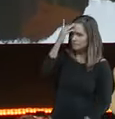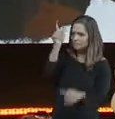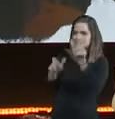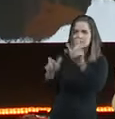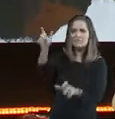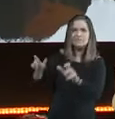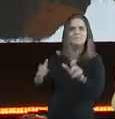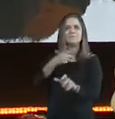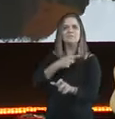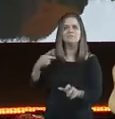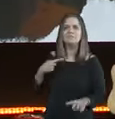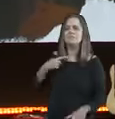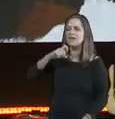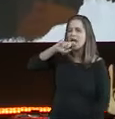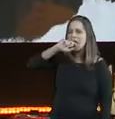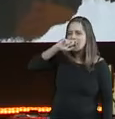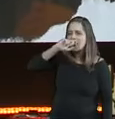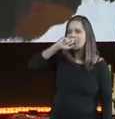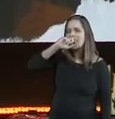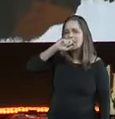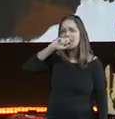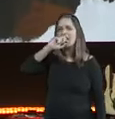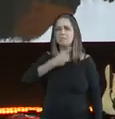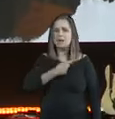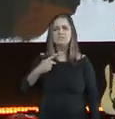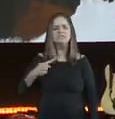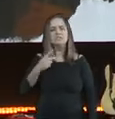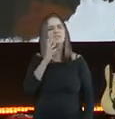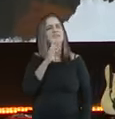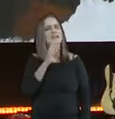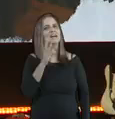vida para Jesus, porque na hora da contabilidade final só vai contar isso.